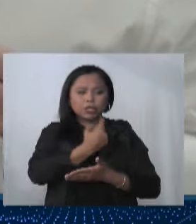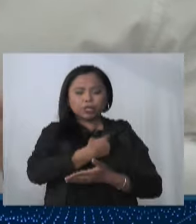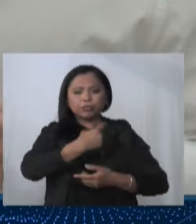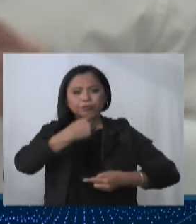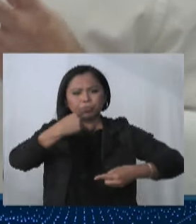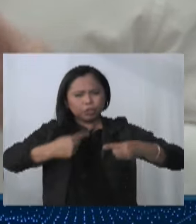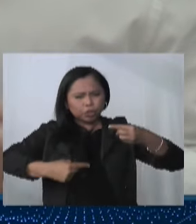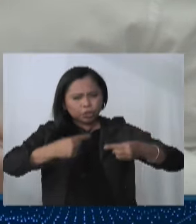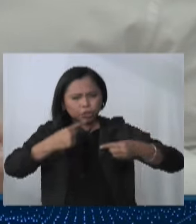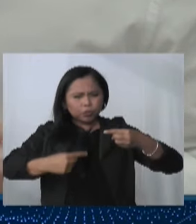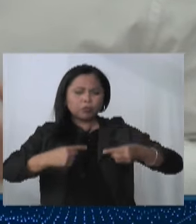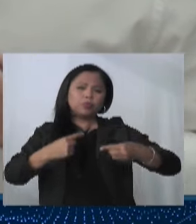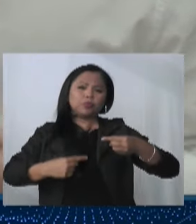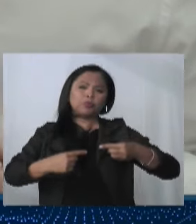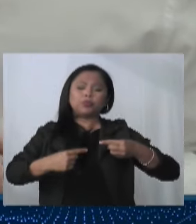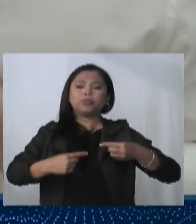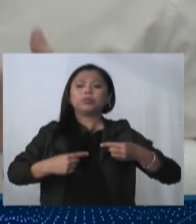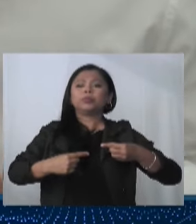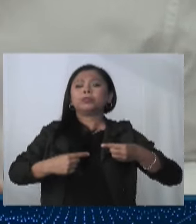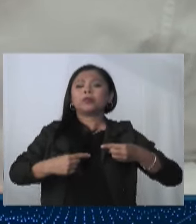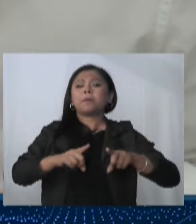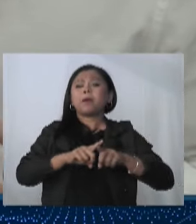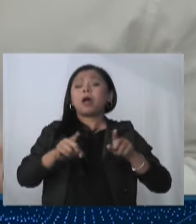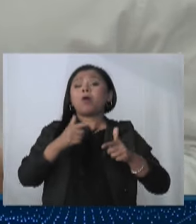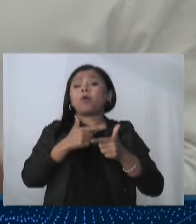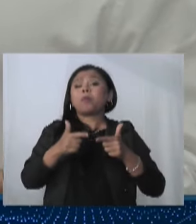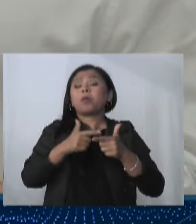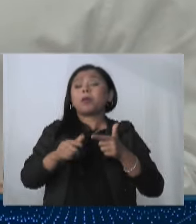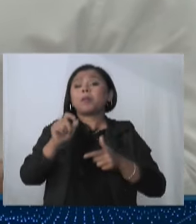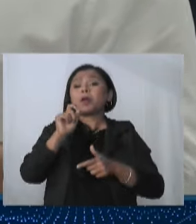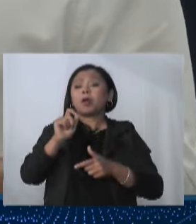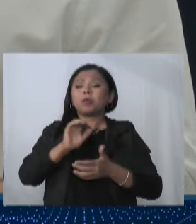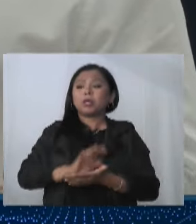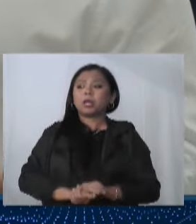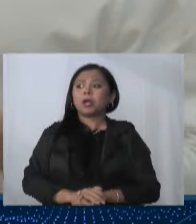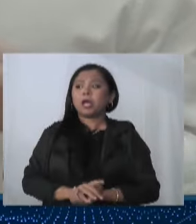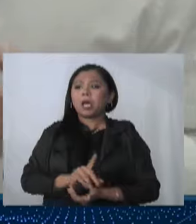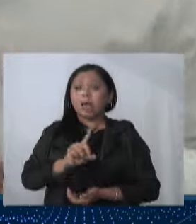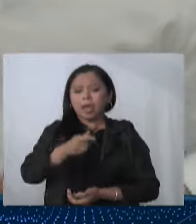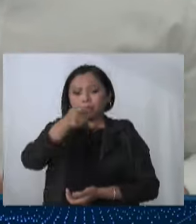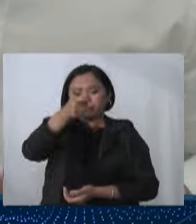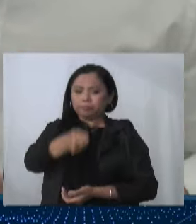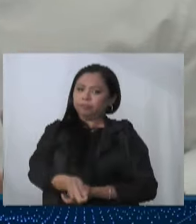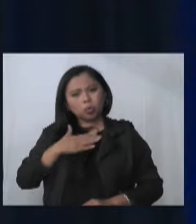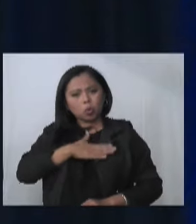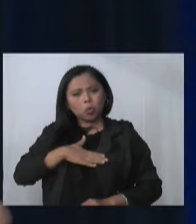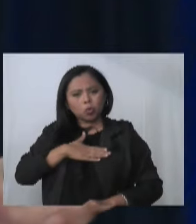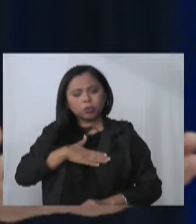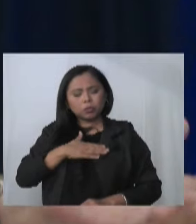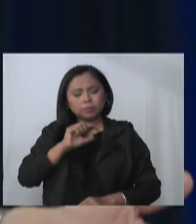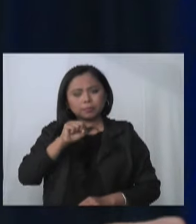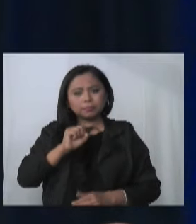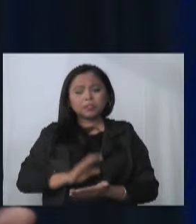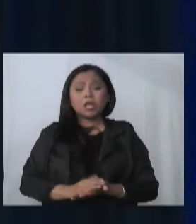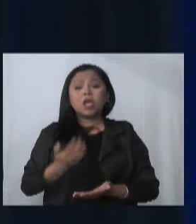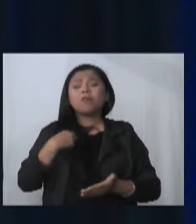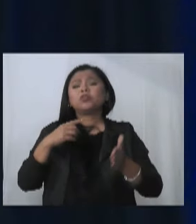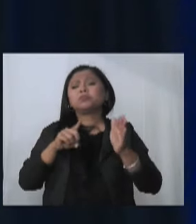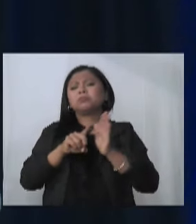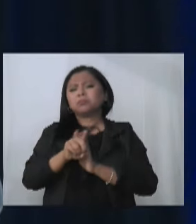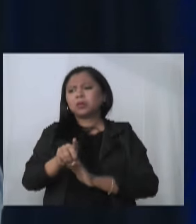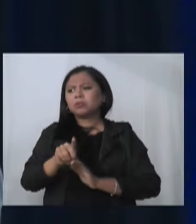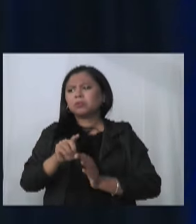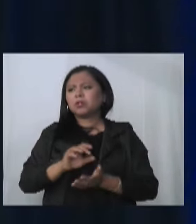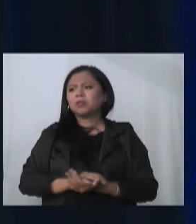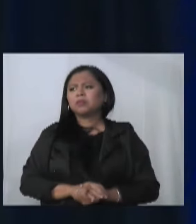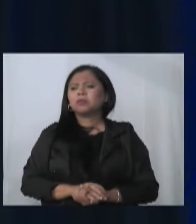eu coloquei nenhuma proposta no meu plano de governo falando a palavra privatização. Que a gente falou da cidade, da zona